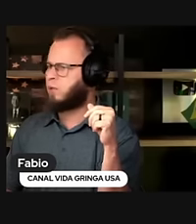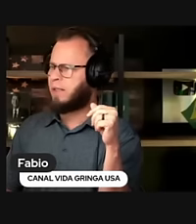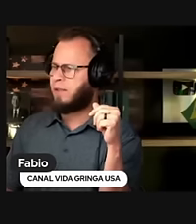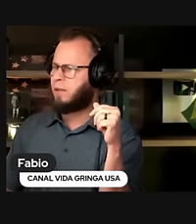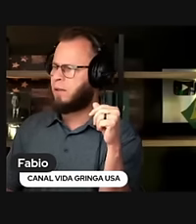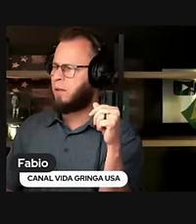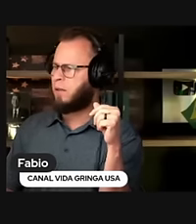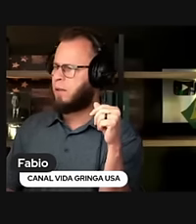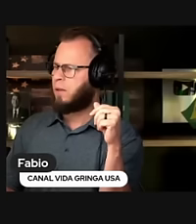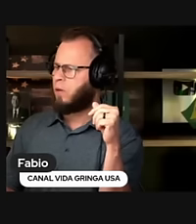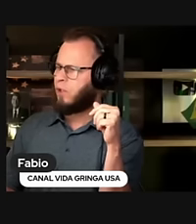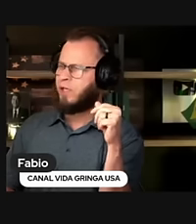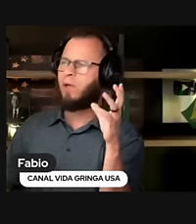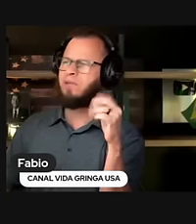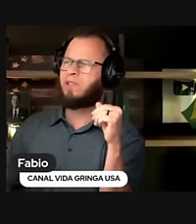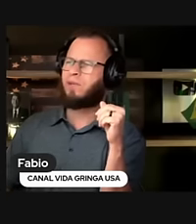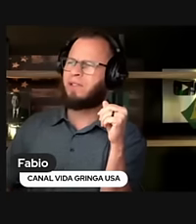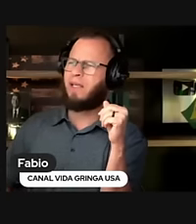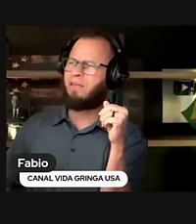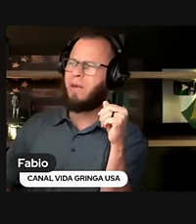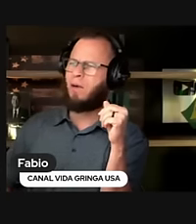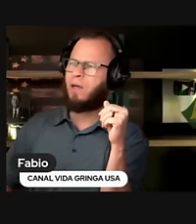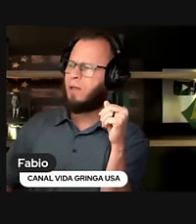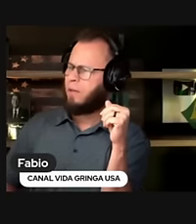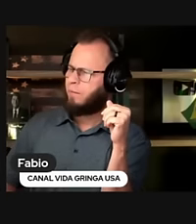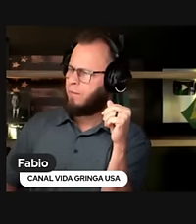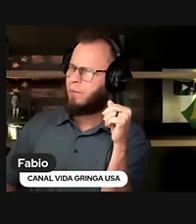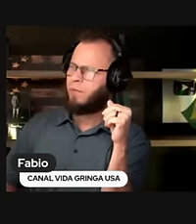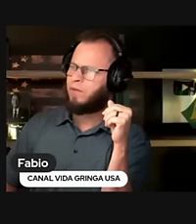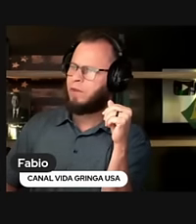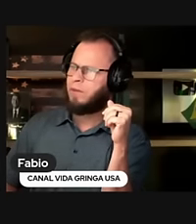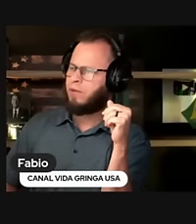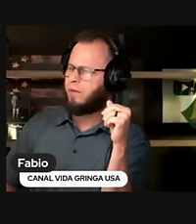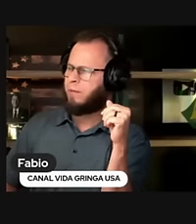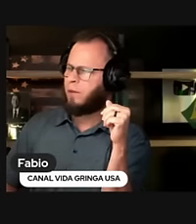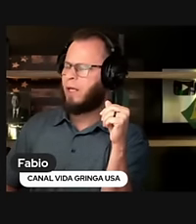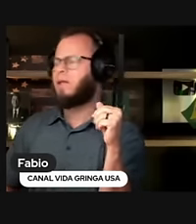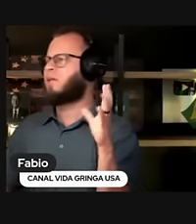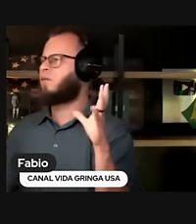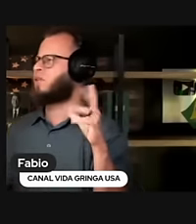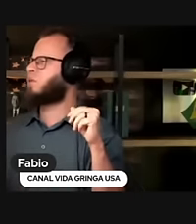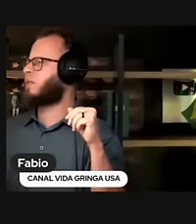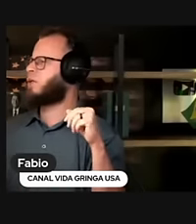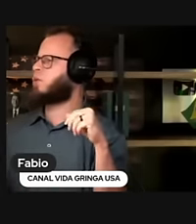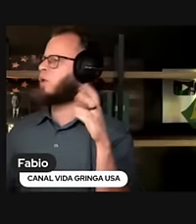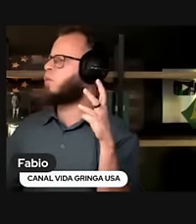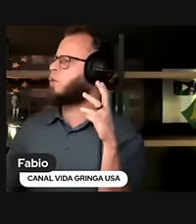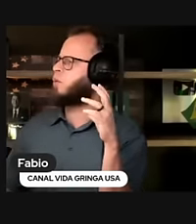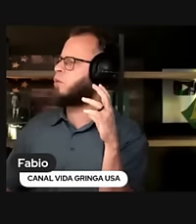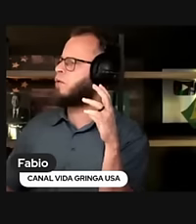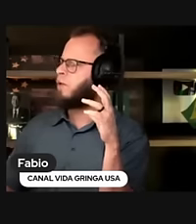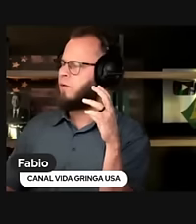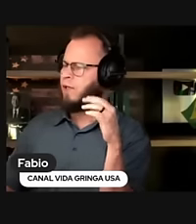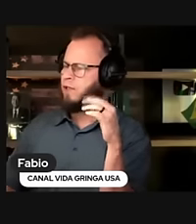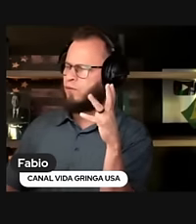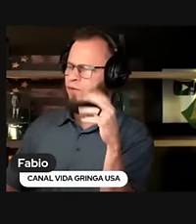consigo botar assim eu acho que agora Vocês conseguem ver melhor ver se vocês conseguem ver melhor é talvez você consiga ver eu ten um olho meio